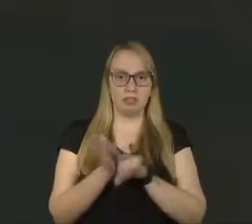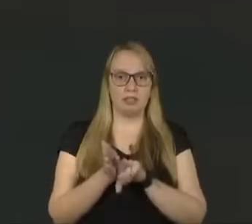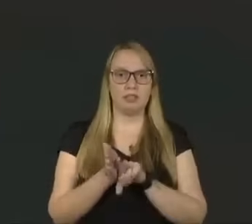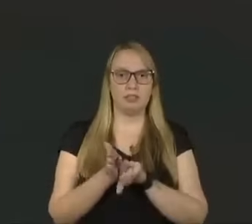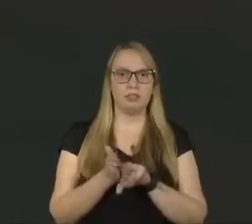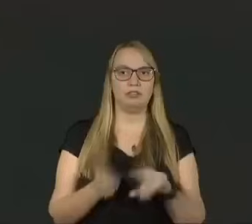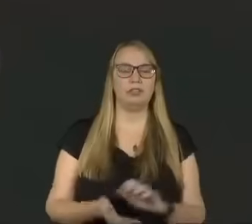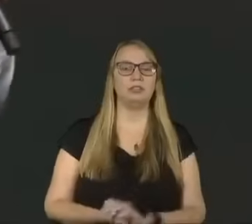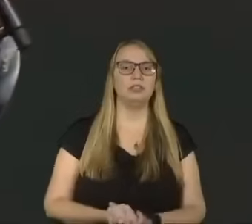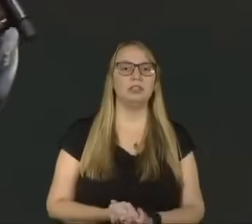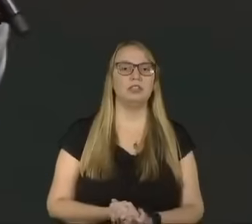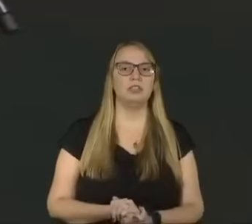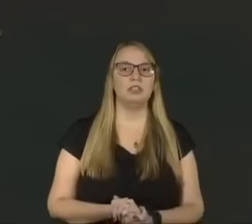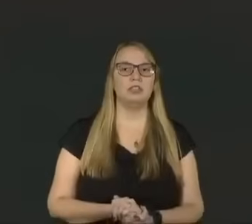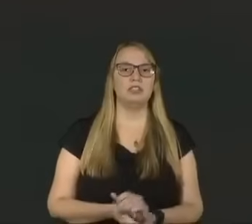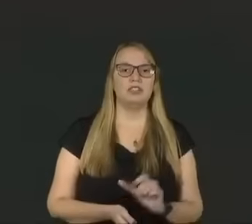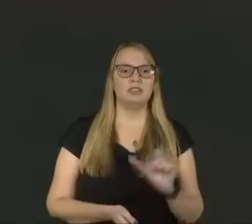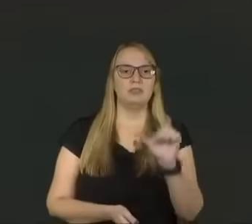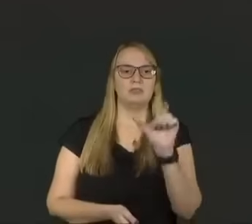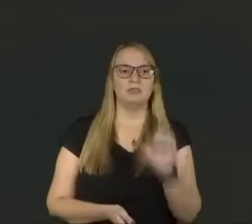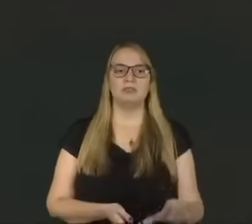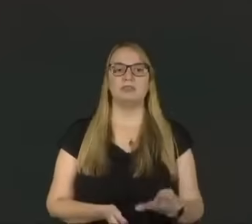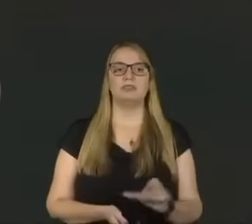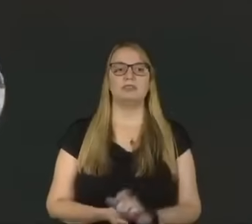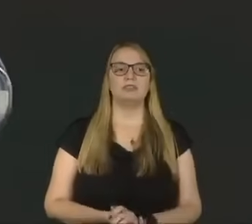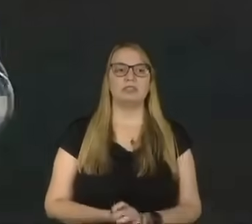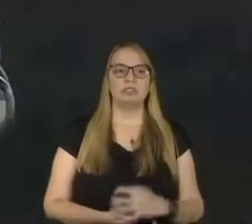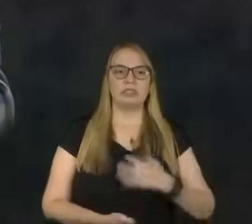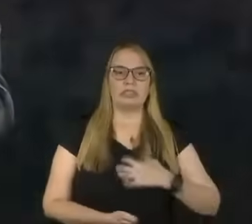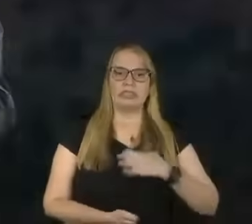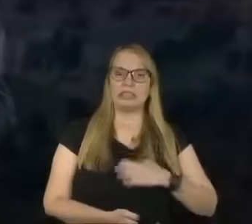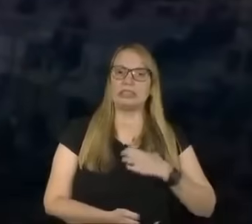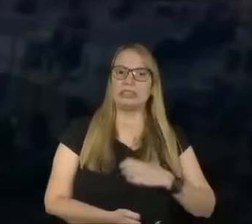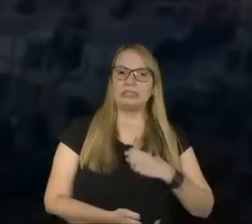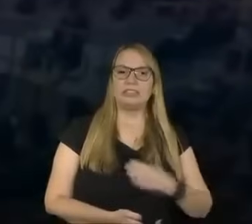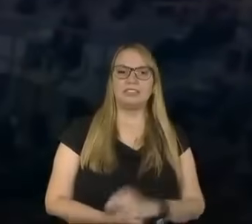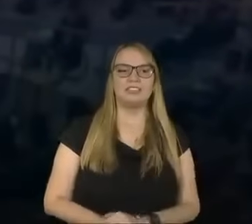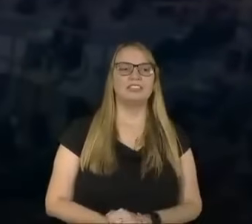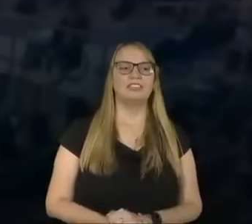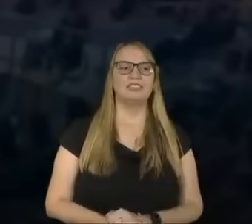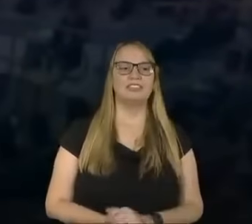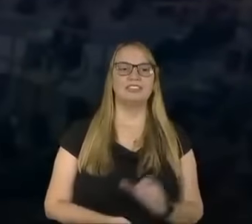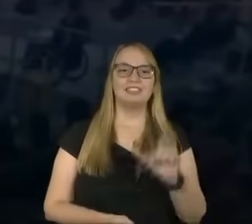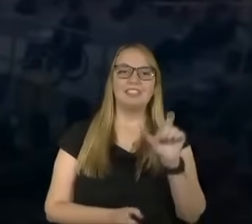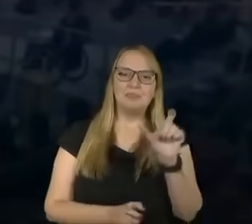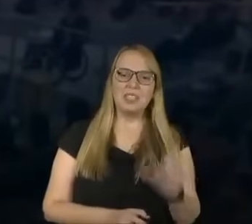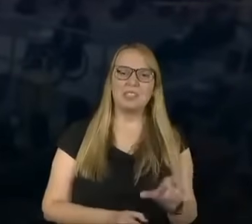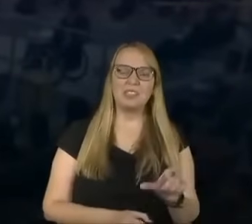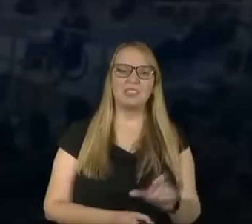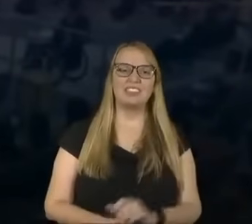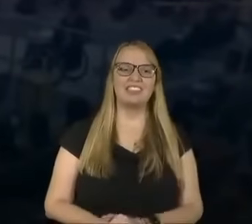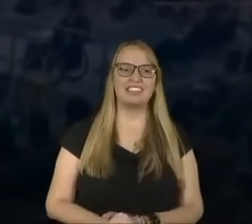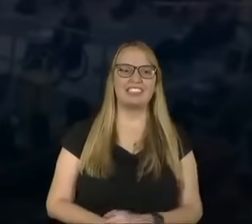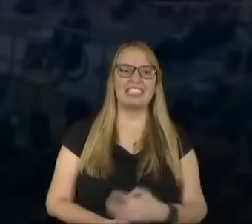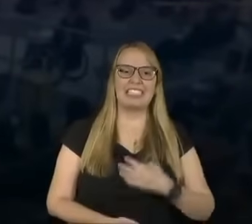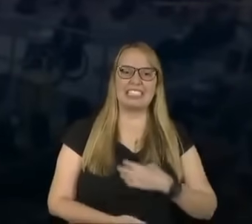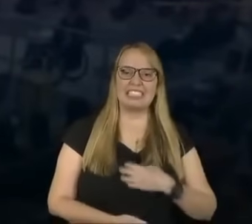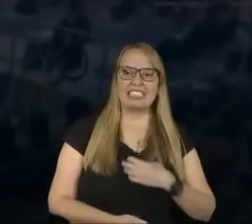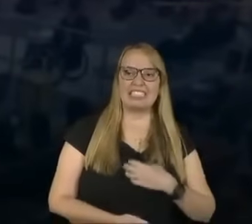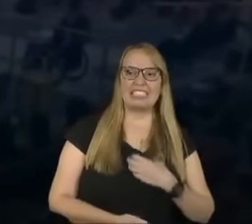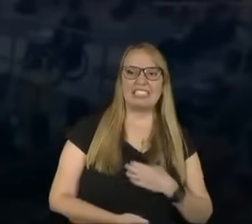negativas pessoas zangadas são pessoas recalcadas